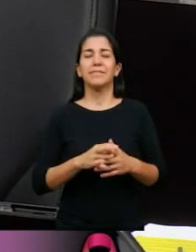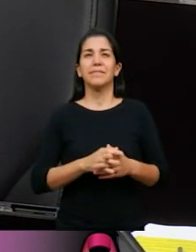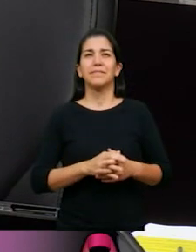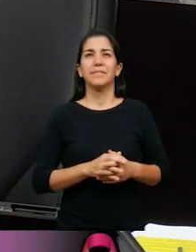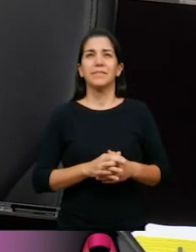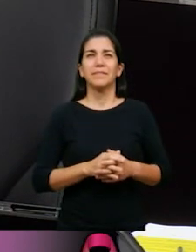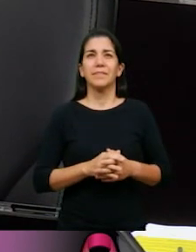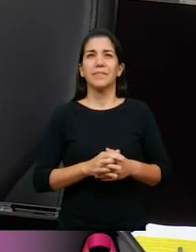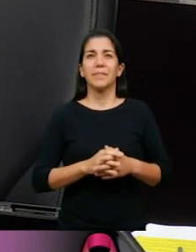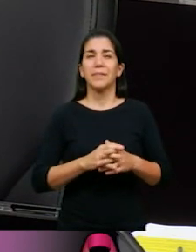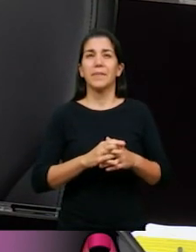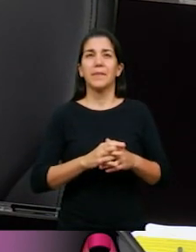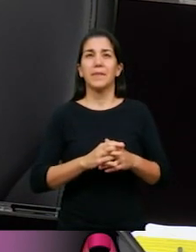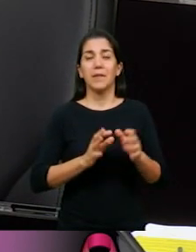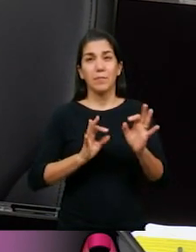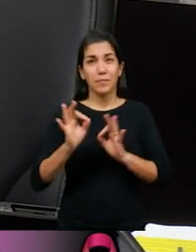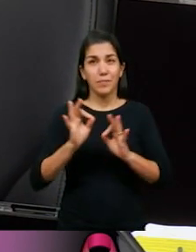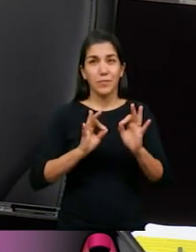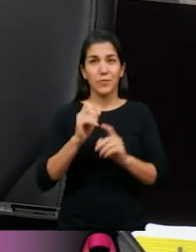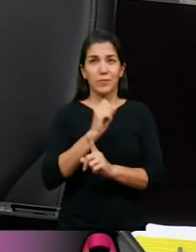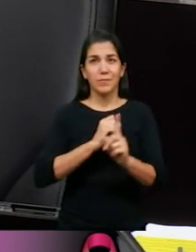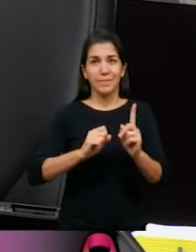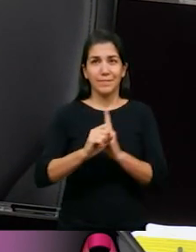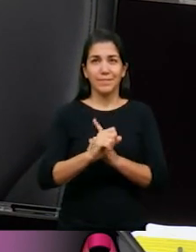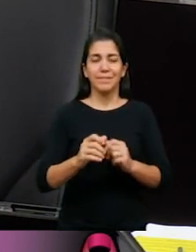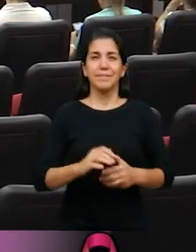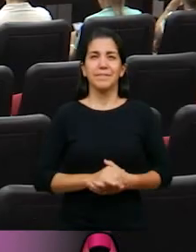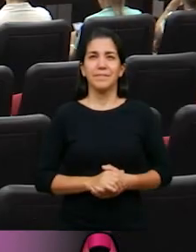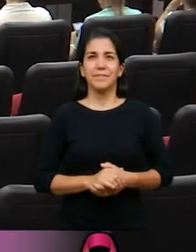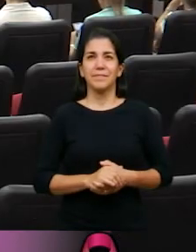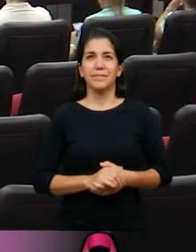projeto social Jiu-Jitsu para Todos. Muito obrigado.